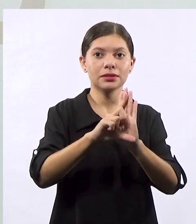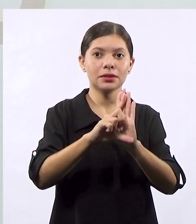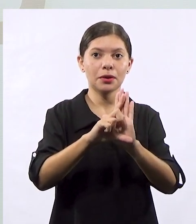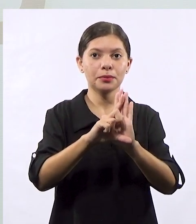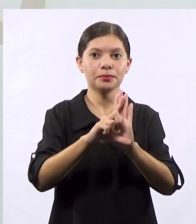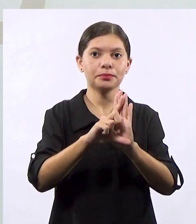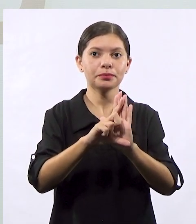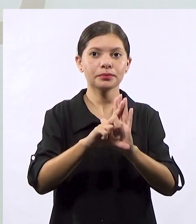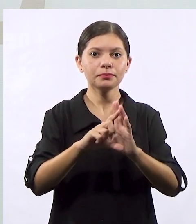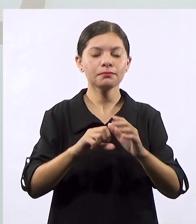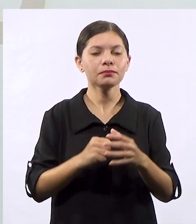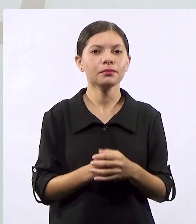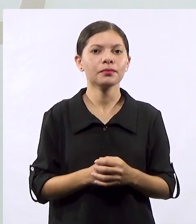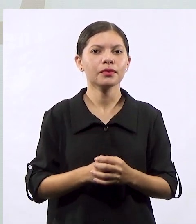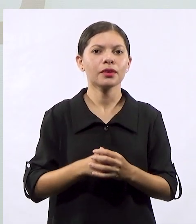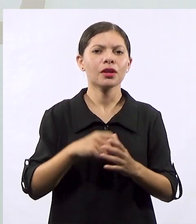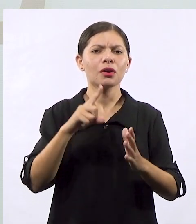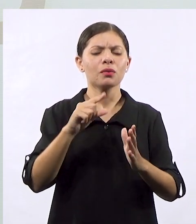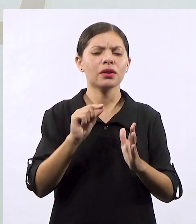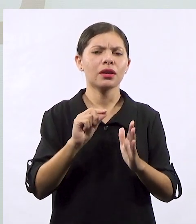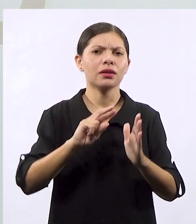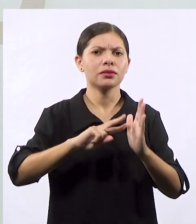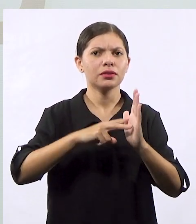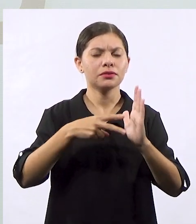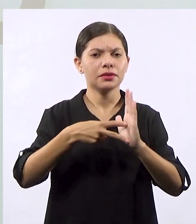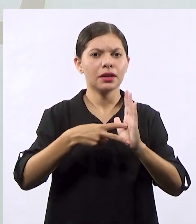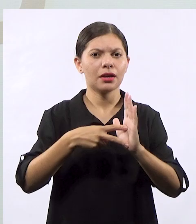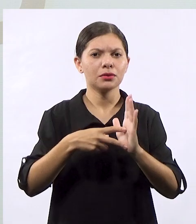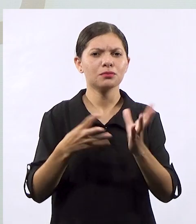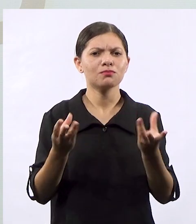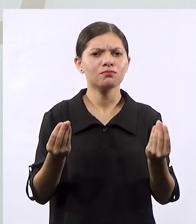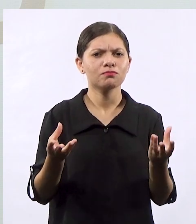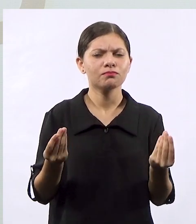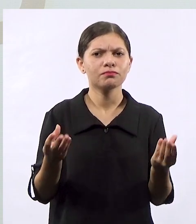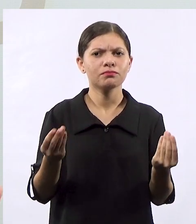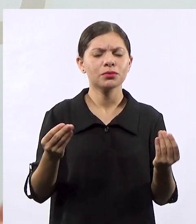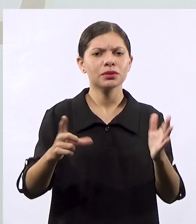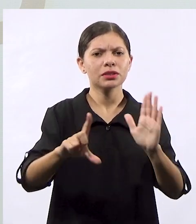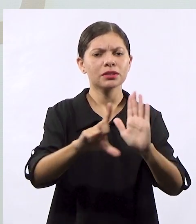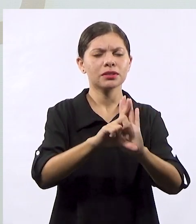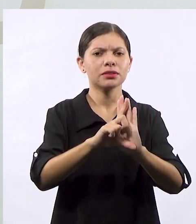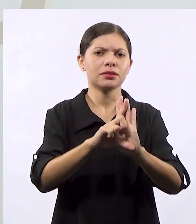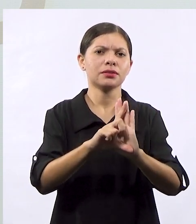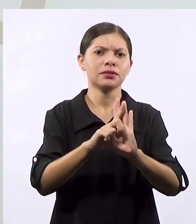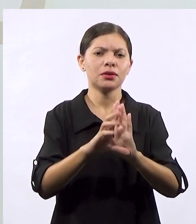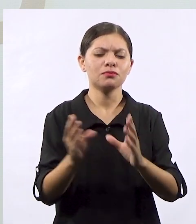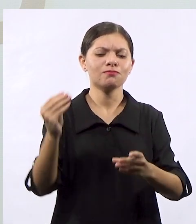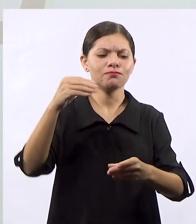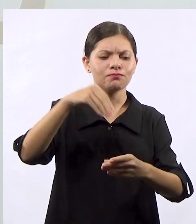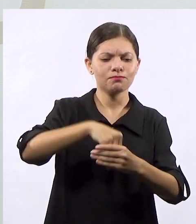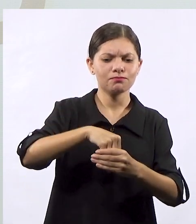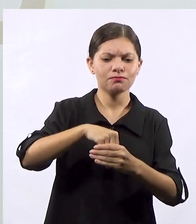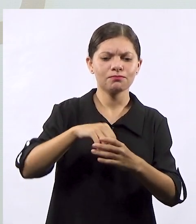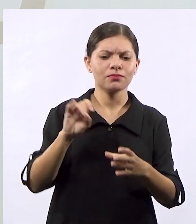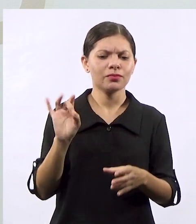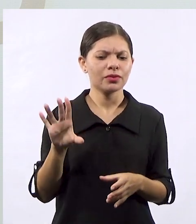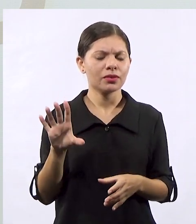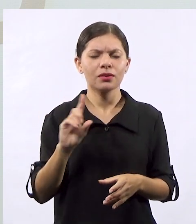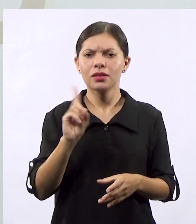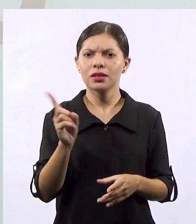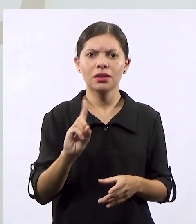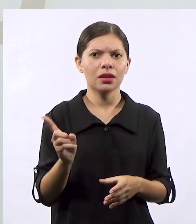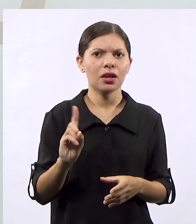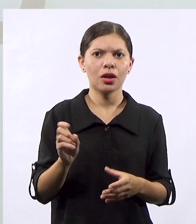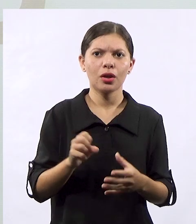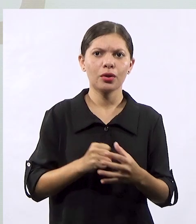muito esparsa. O que é esparsa? Ela é tem muita legislação, não está tudo em um lugar